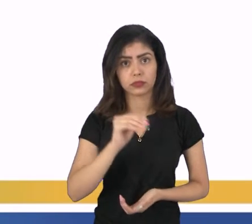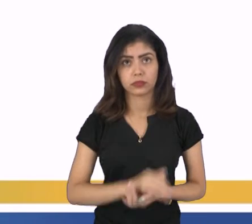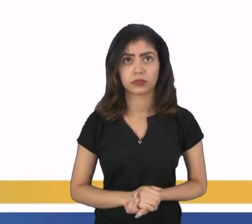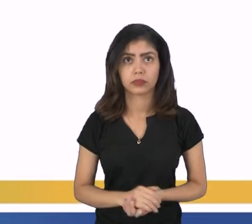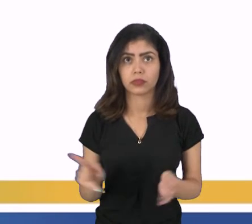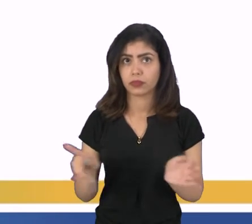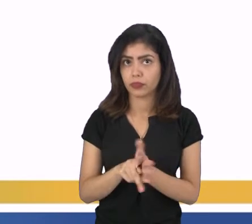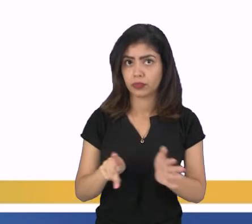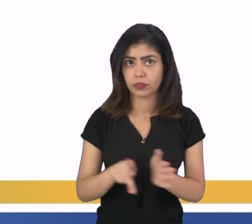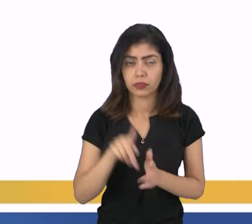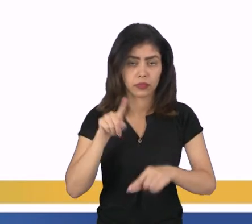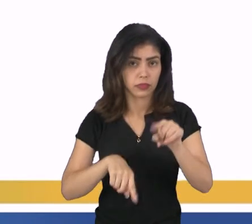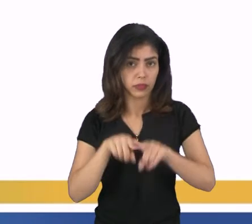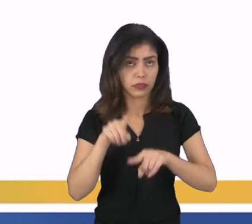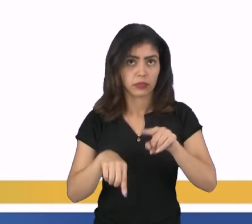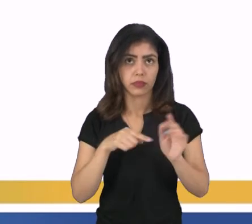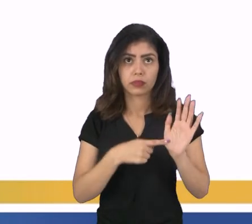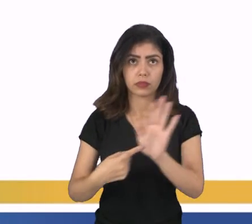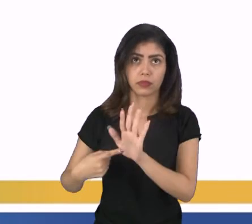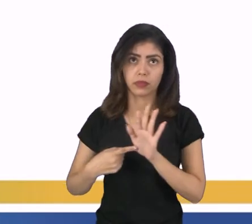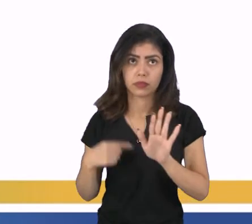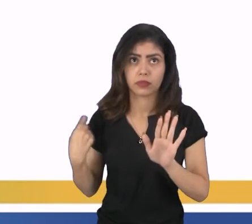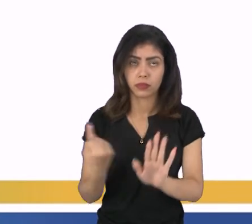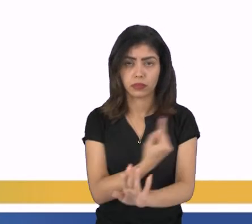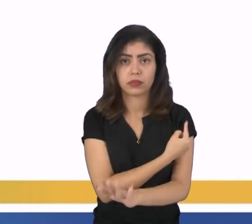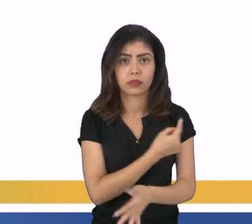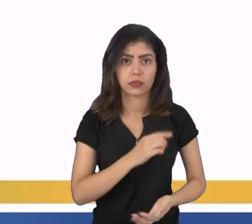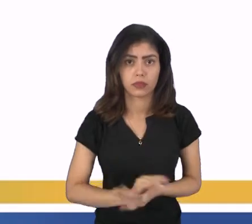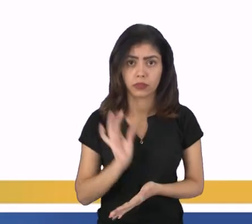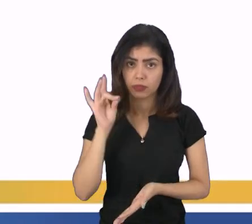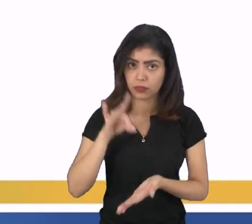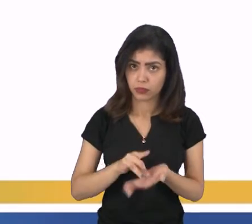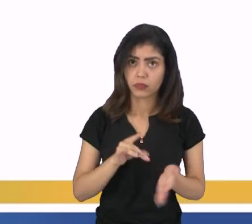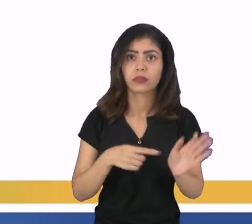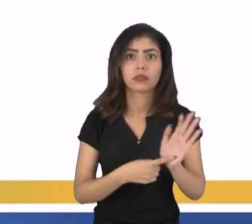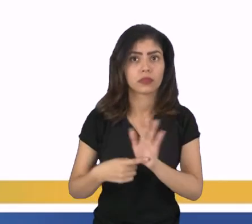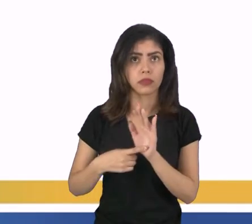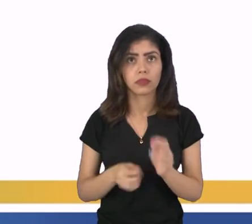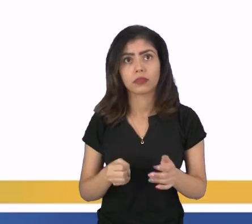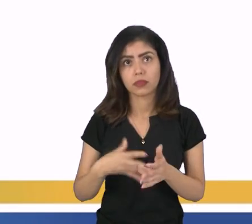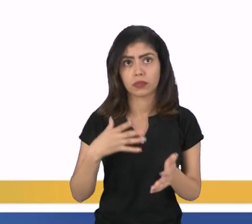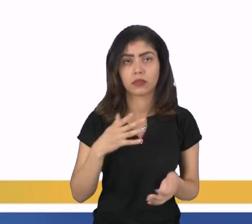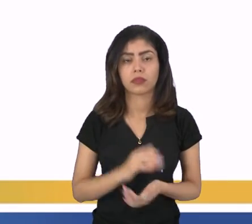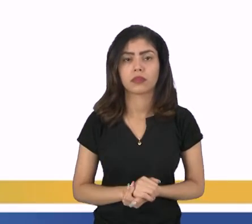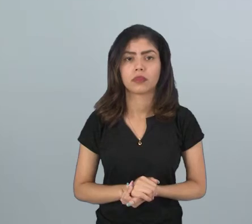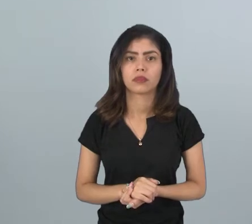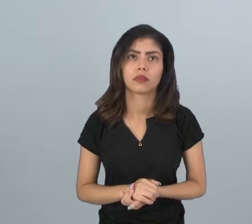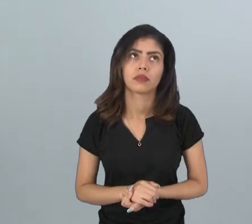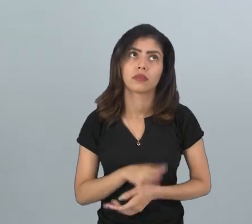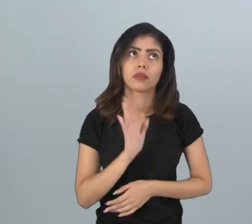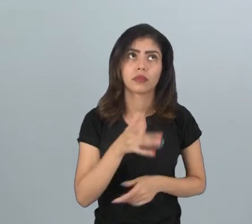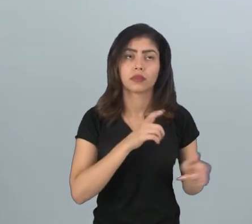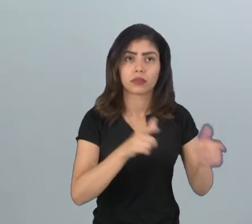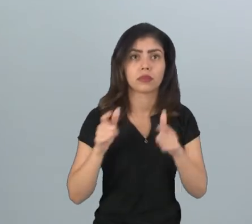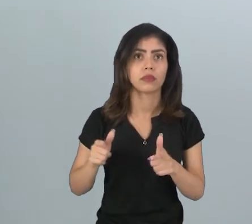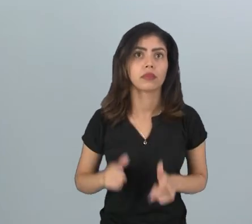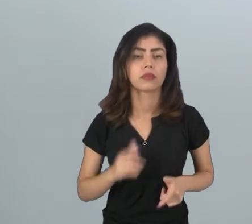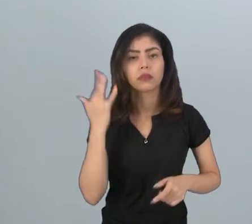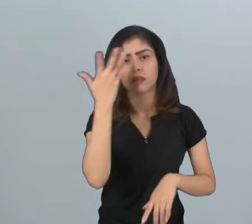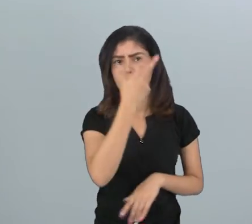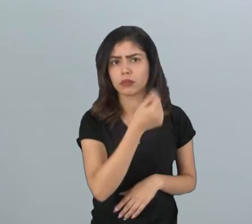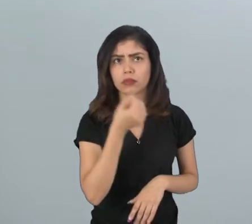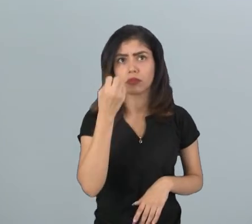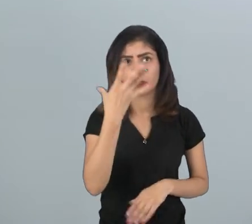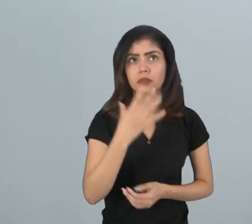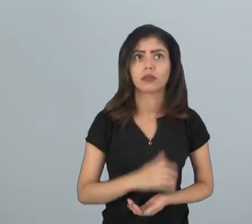próprias matérias tentam apresentar para nós. De fato, muitos lugares do canal da maternidade são lugares muito belos